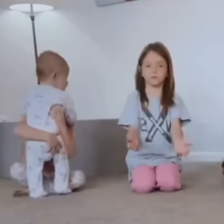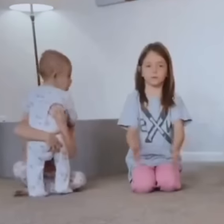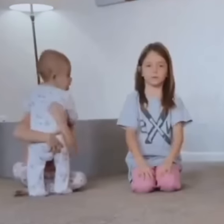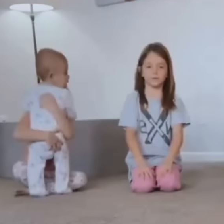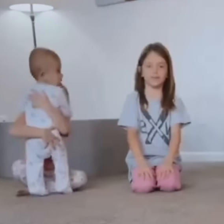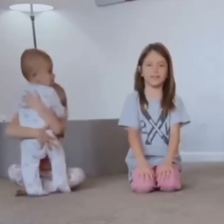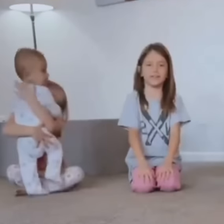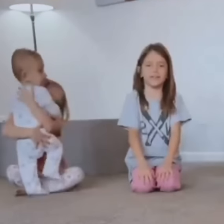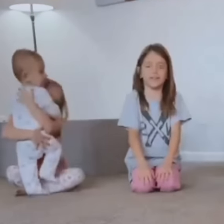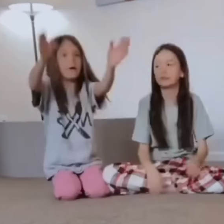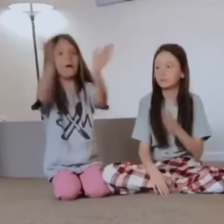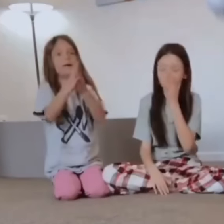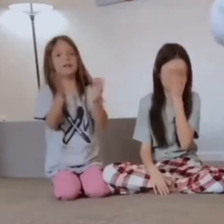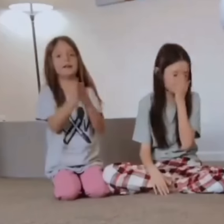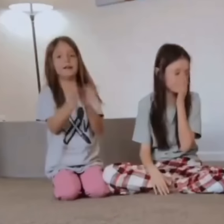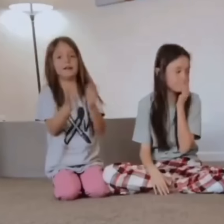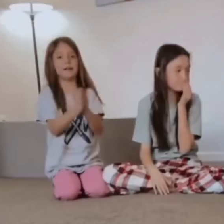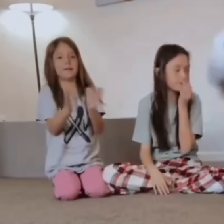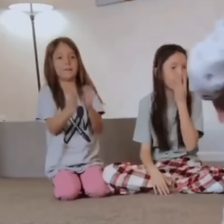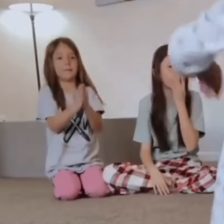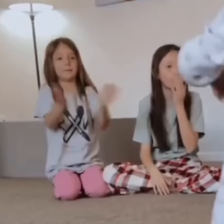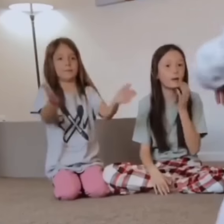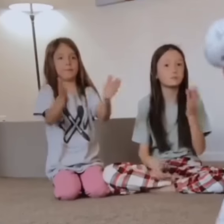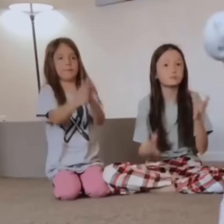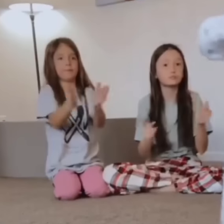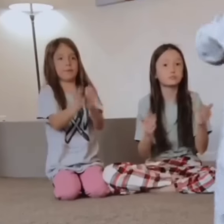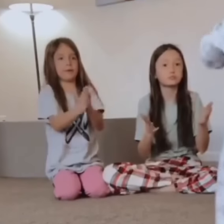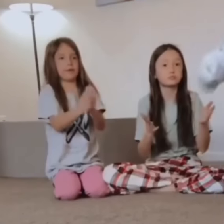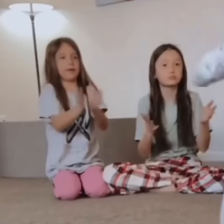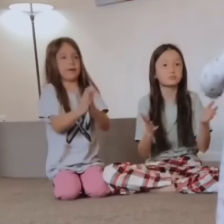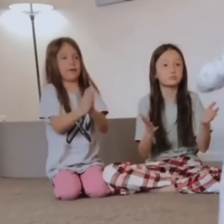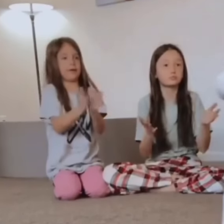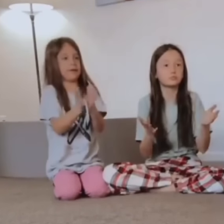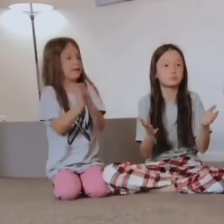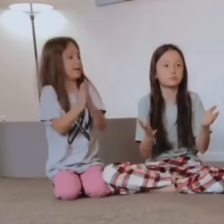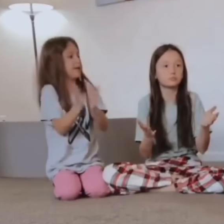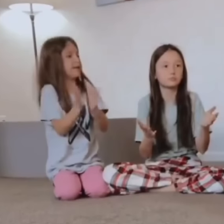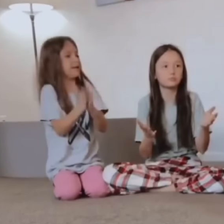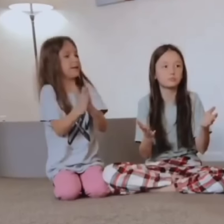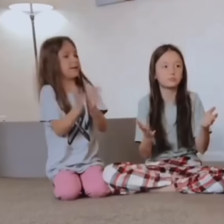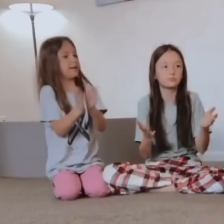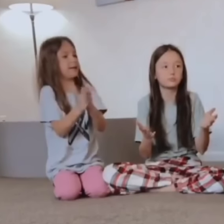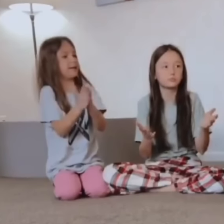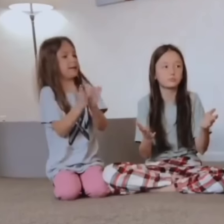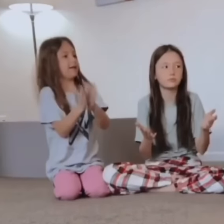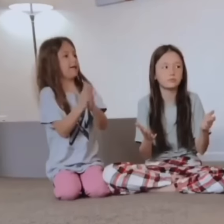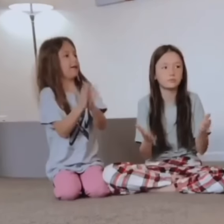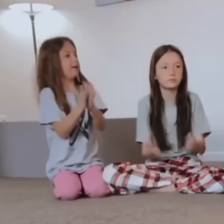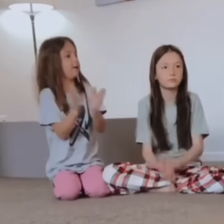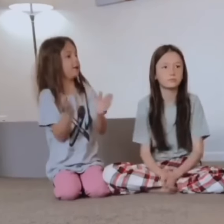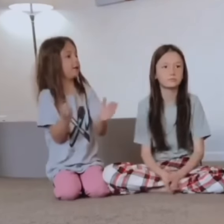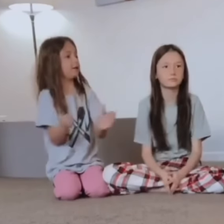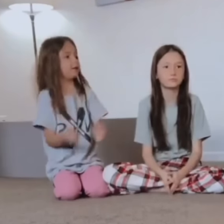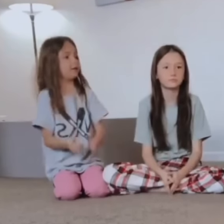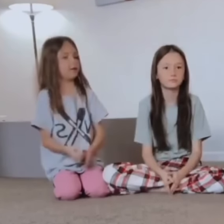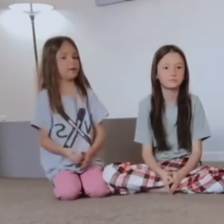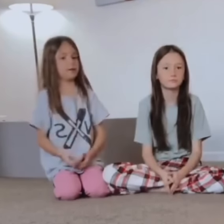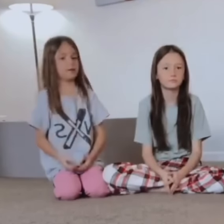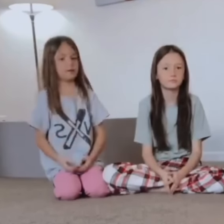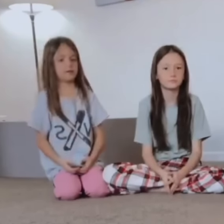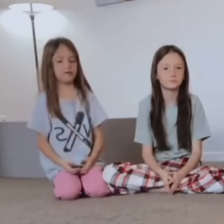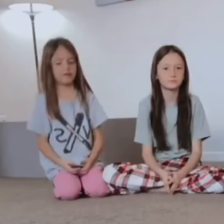primeira vez beleza OK Será que foi AL não sei trocaram de posição vamos ver foi na